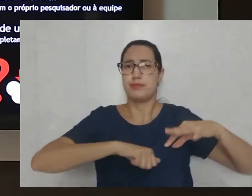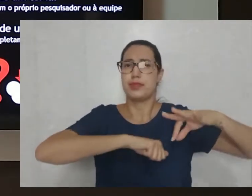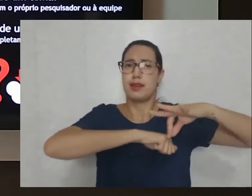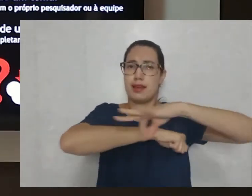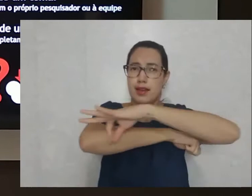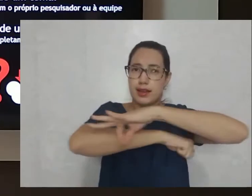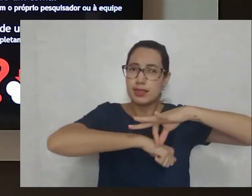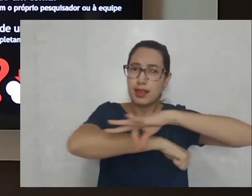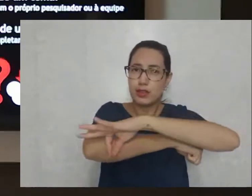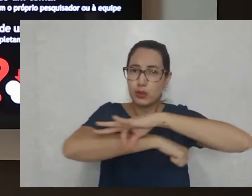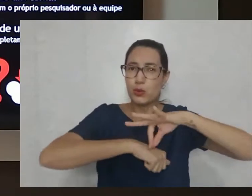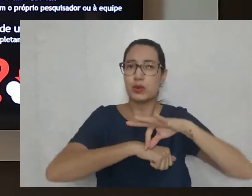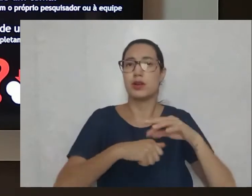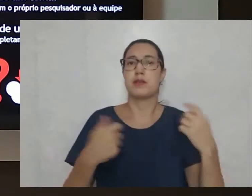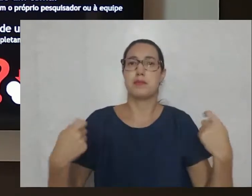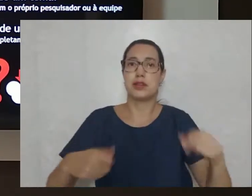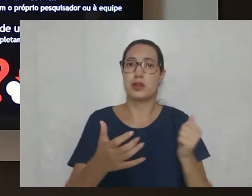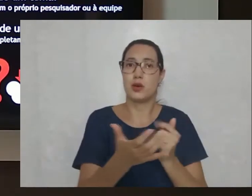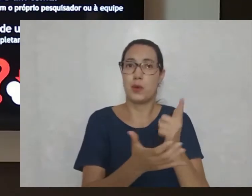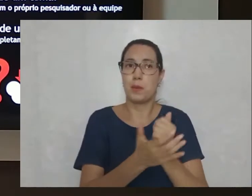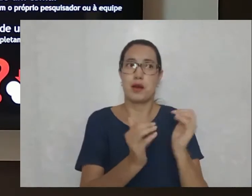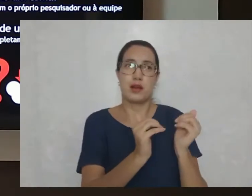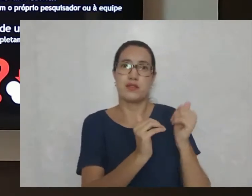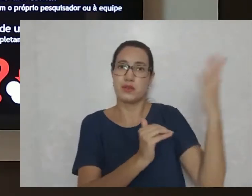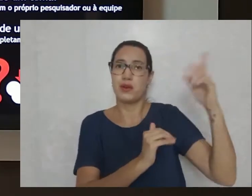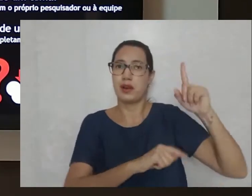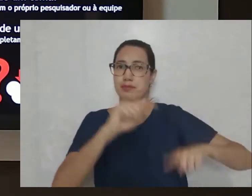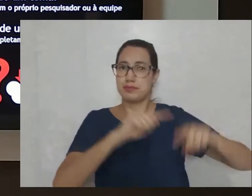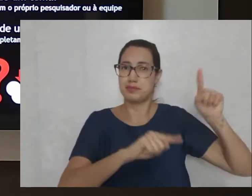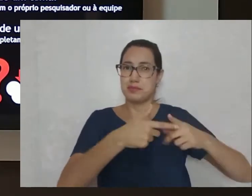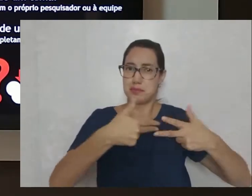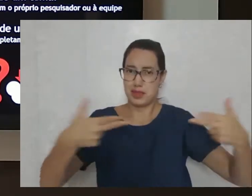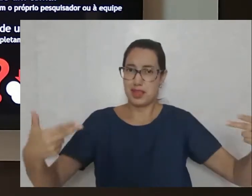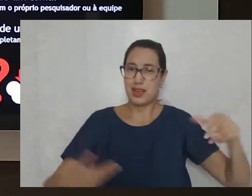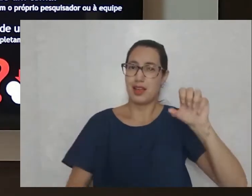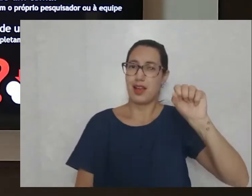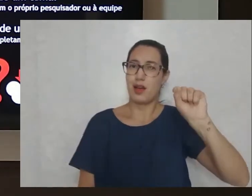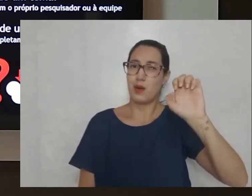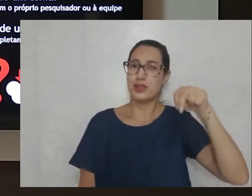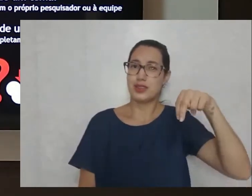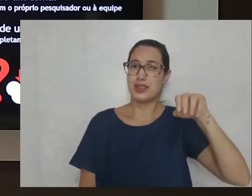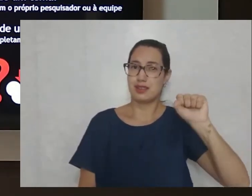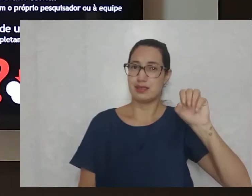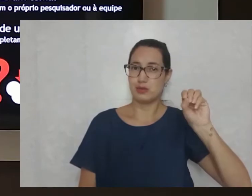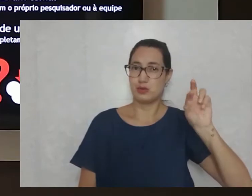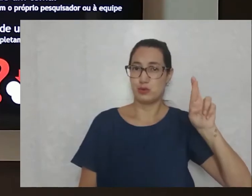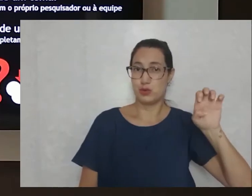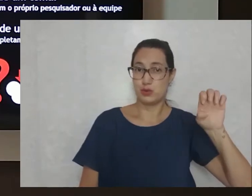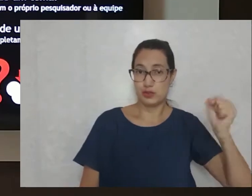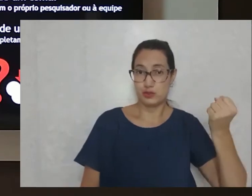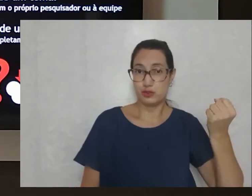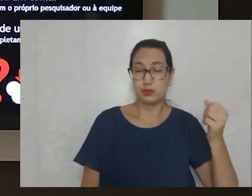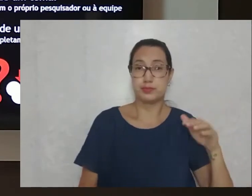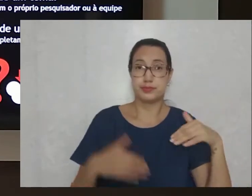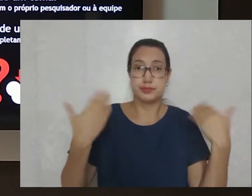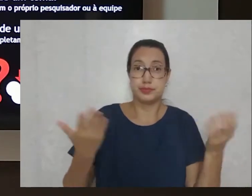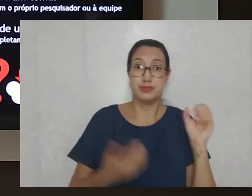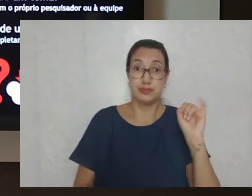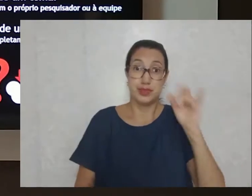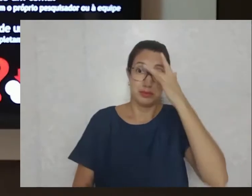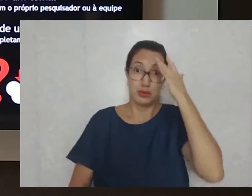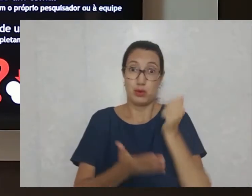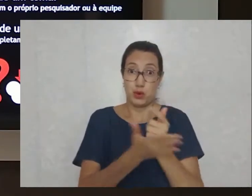vai precisar o quê? Adquirir esses equipamentos ou ter esses equipamentos já no laboratório. Então assim, se o pesquisador vai precisar adquirir os